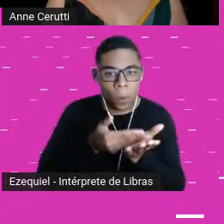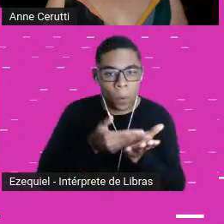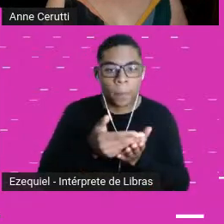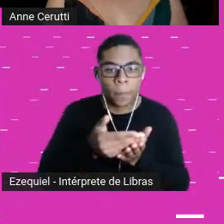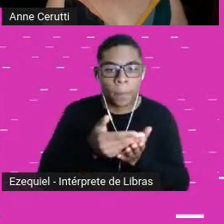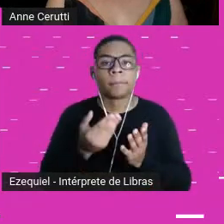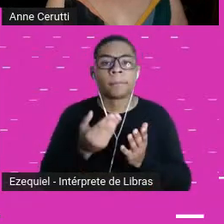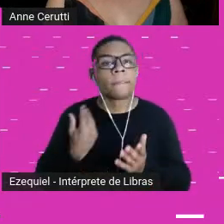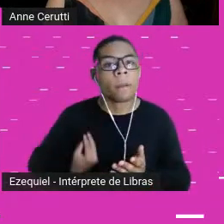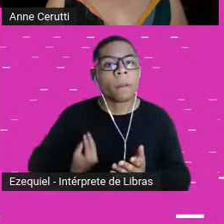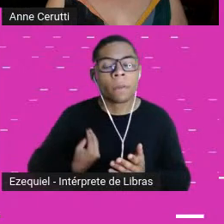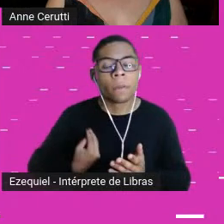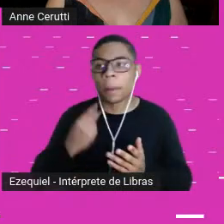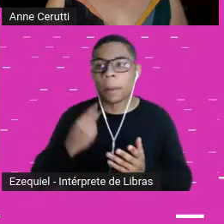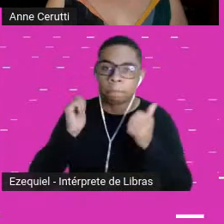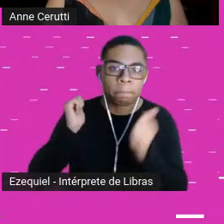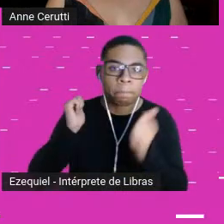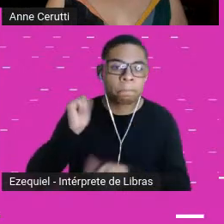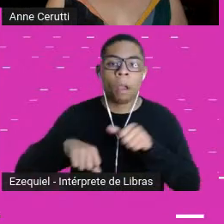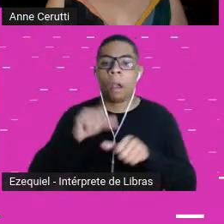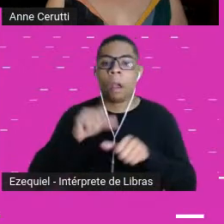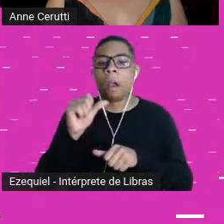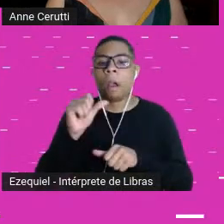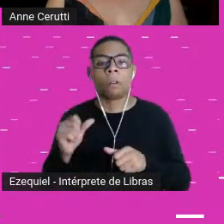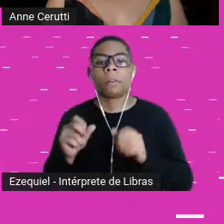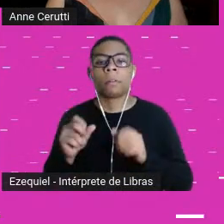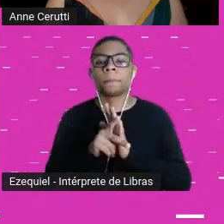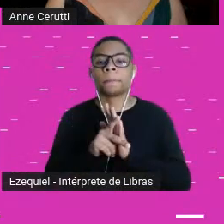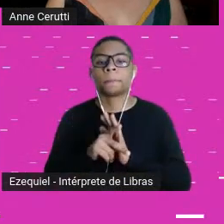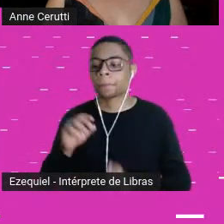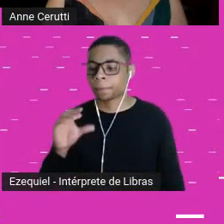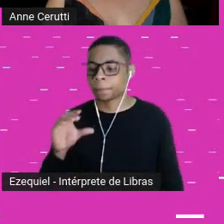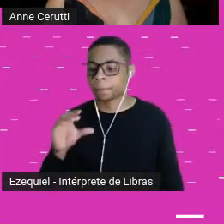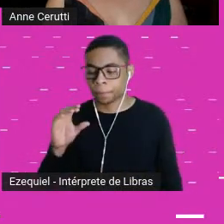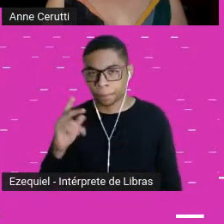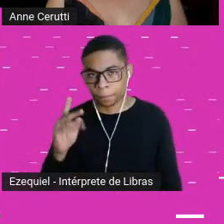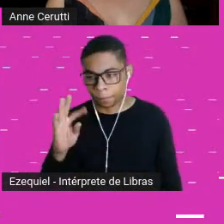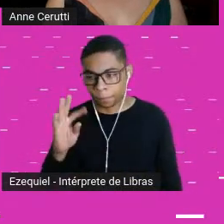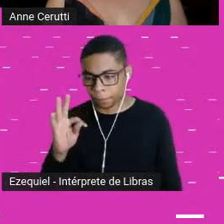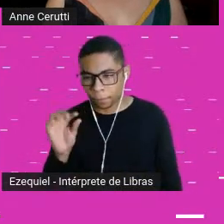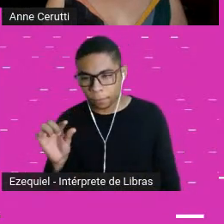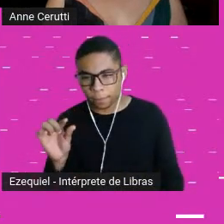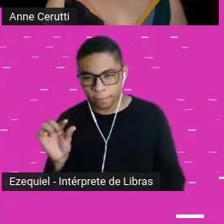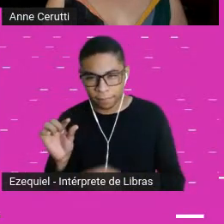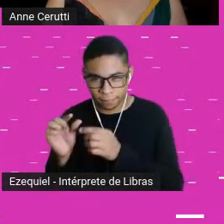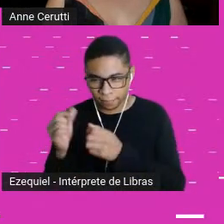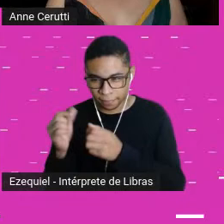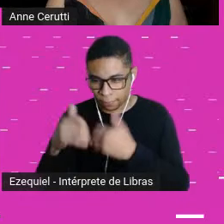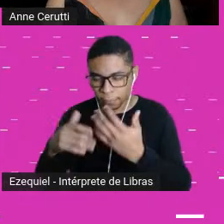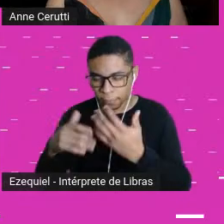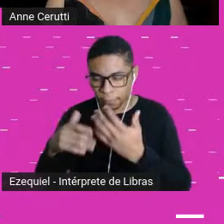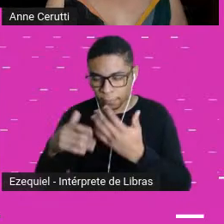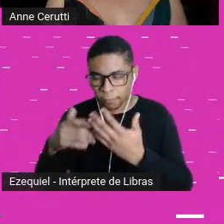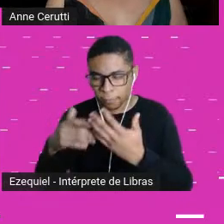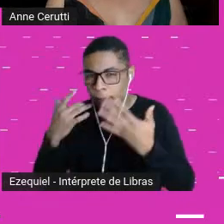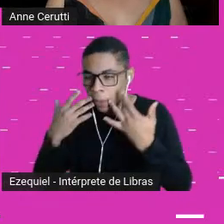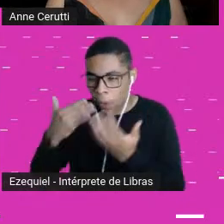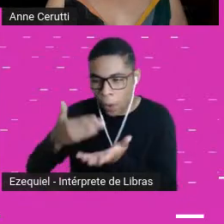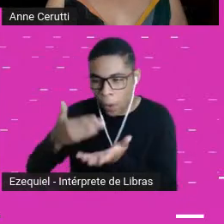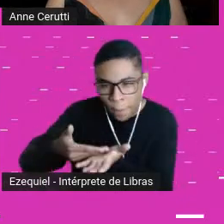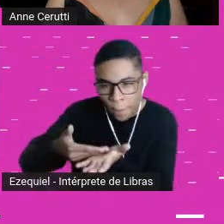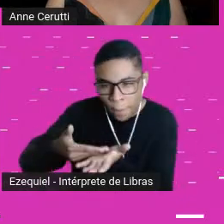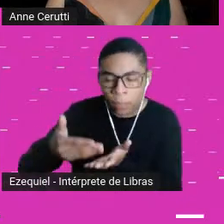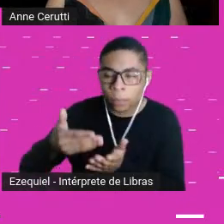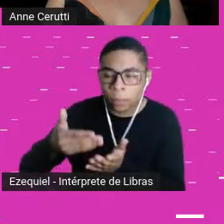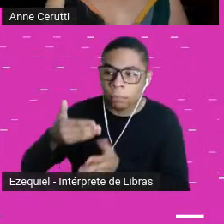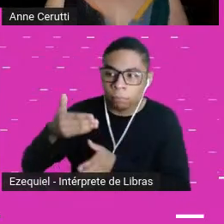tão rica, desde o CPTzinho, quer dizer, até toda essa bagagem. Quer dizer, você sai dali, de alguma maneira, vai para as artes